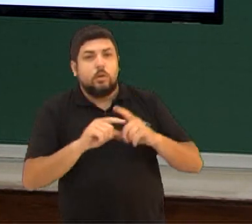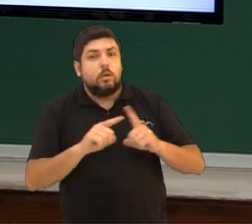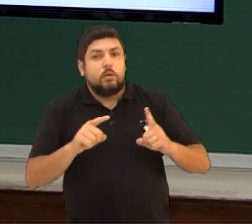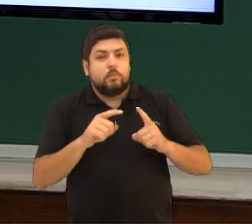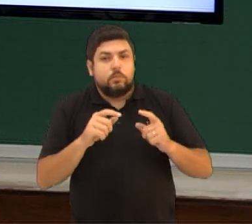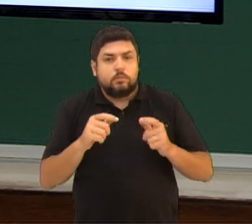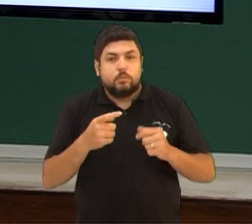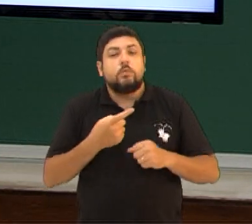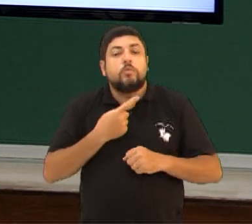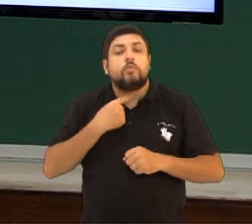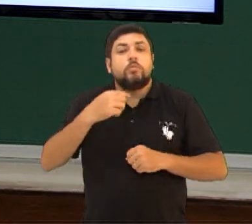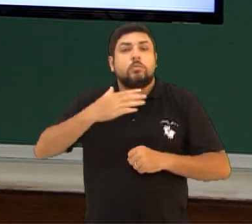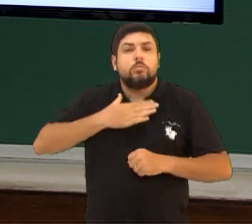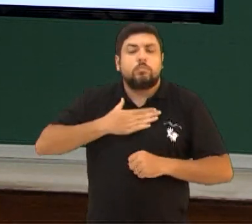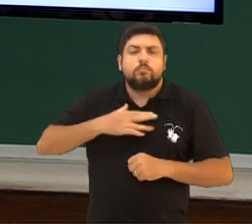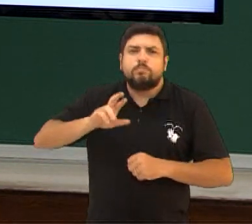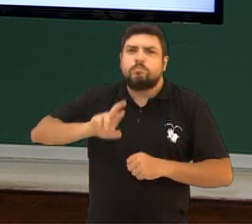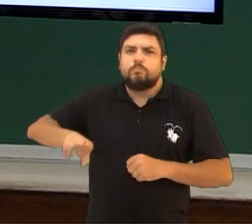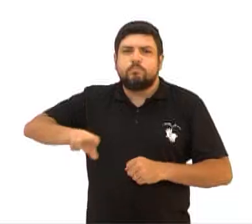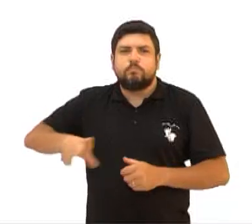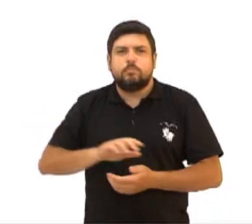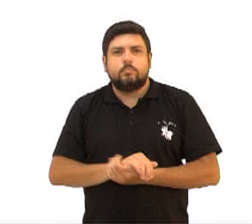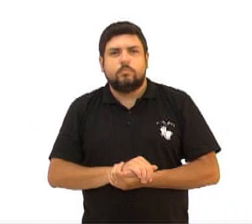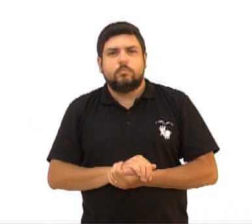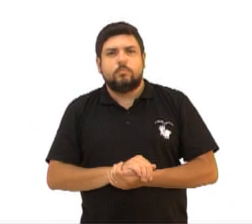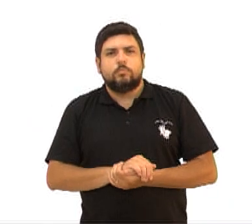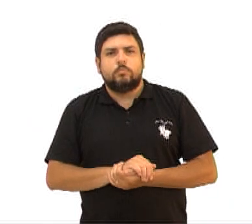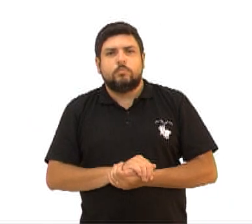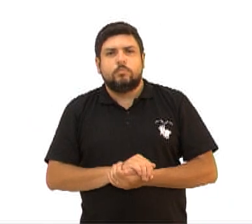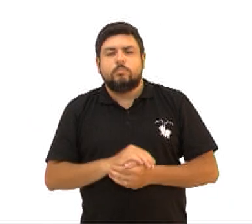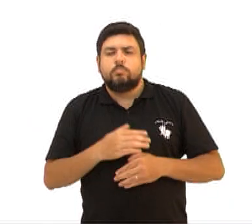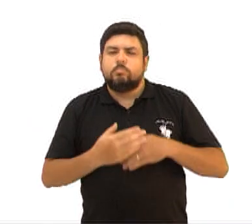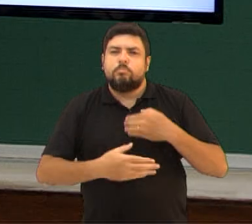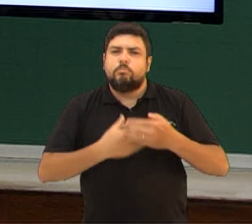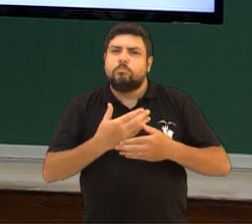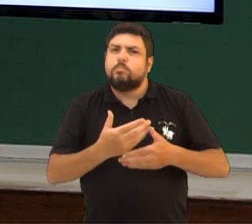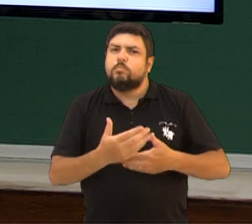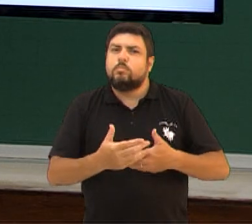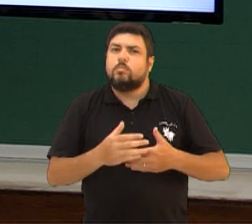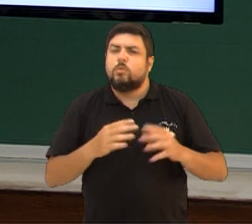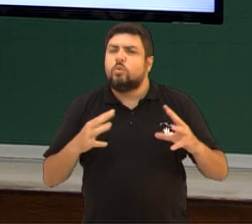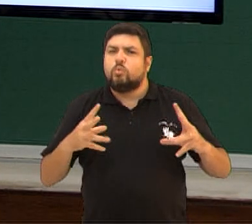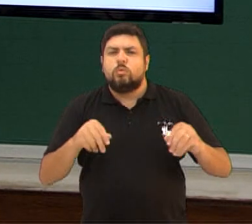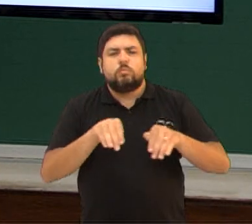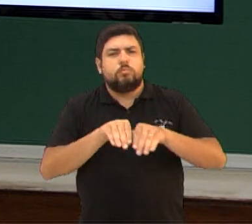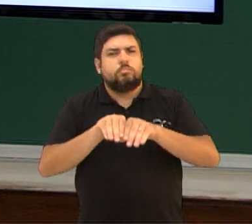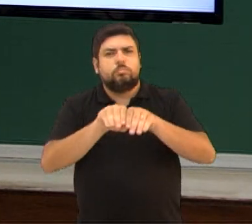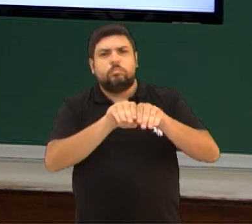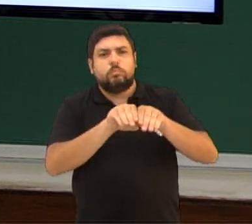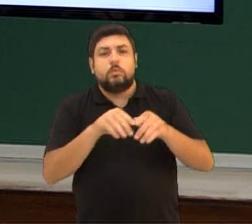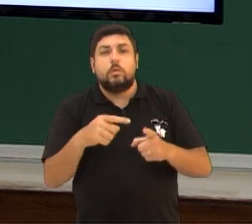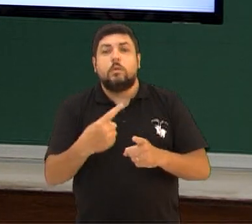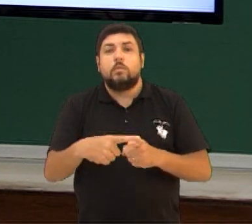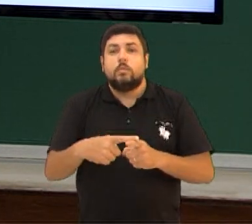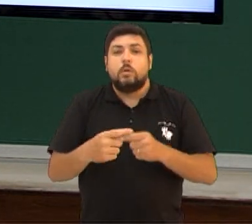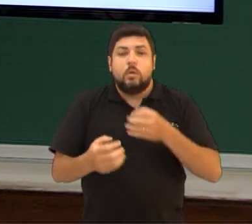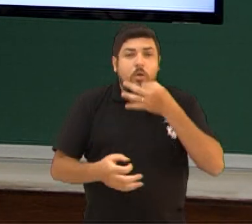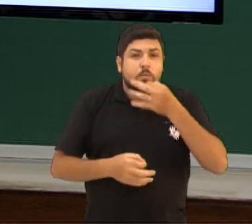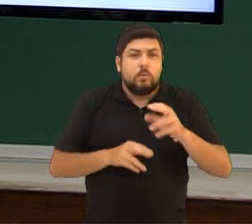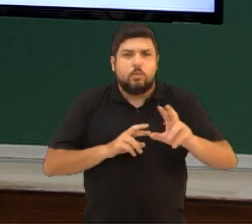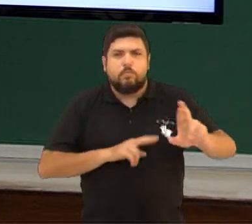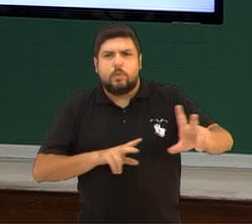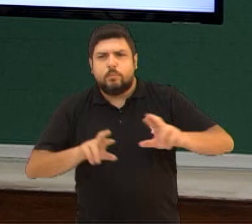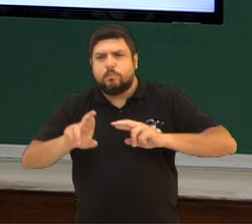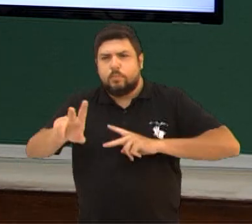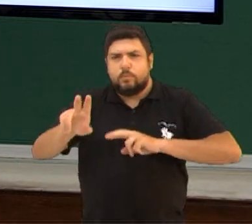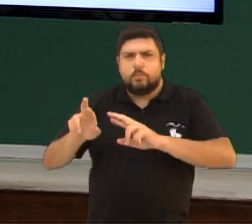a nossa vontade. No fim, todos se tornam iguais. Por quê? Mesmo pensando diferente, mesmo tendo poder aquisitivo